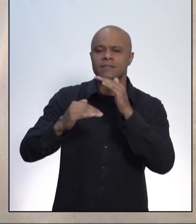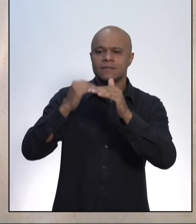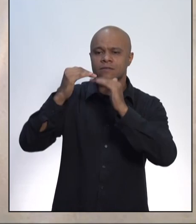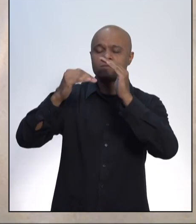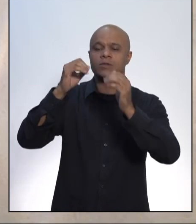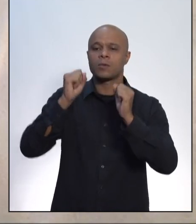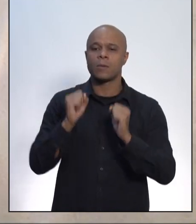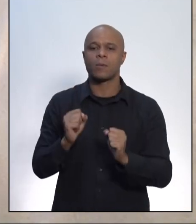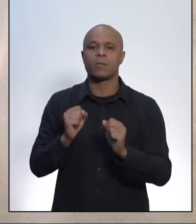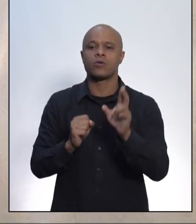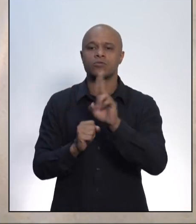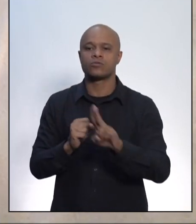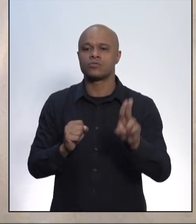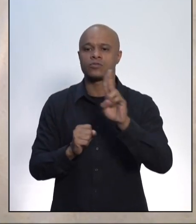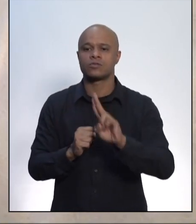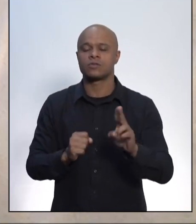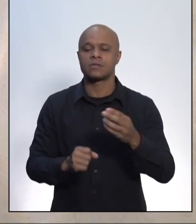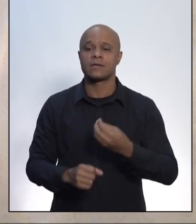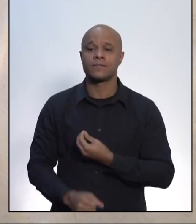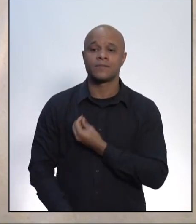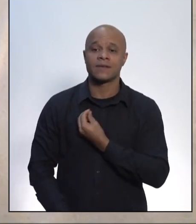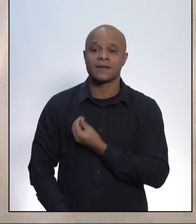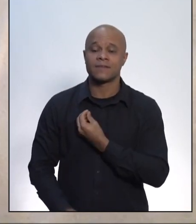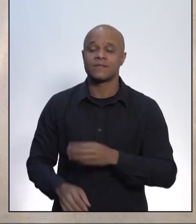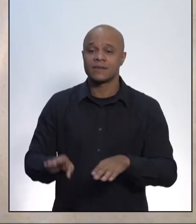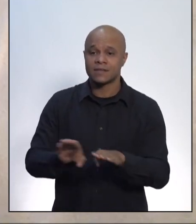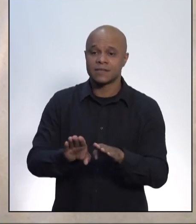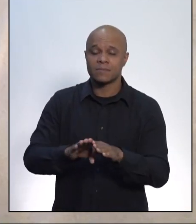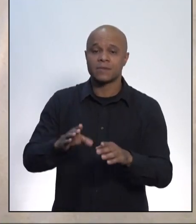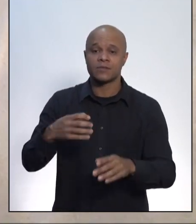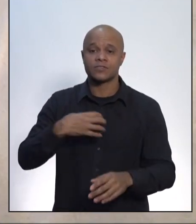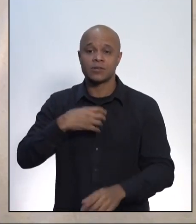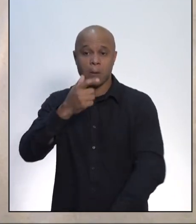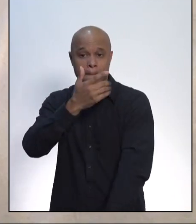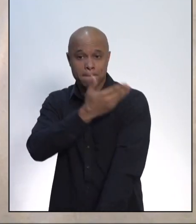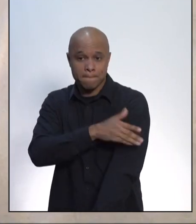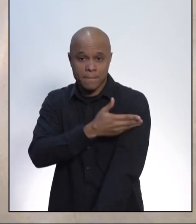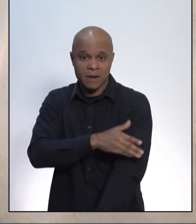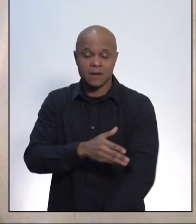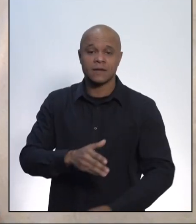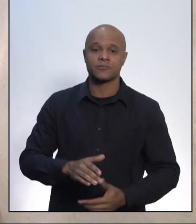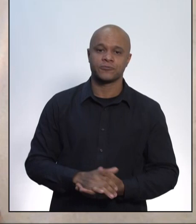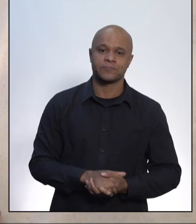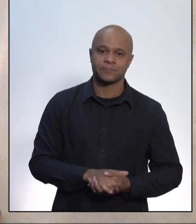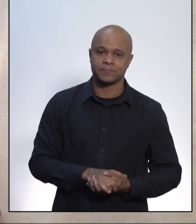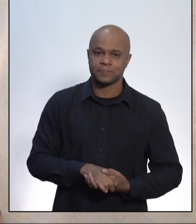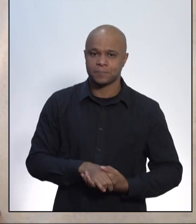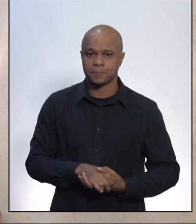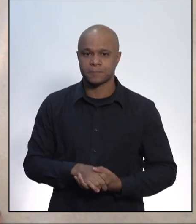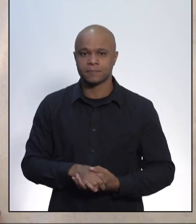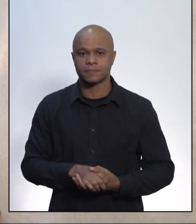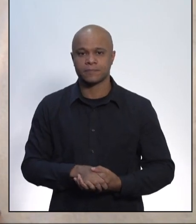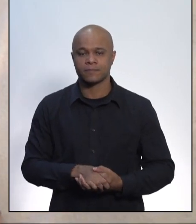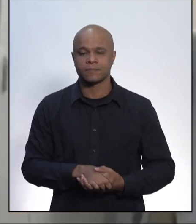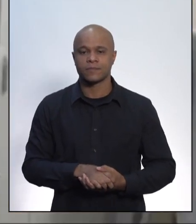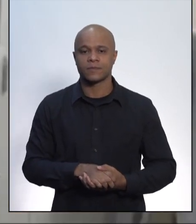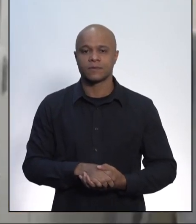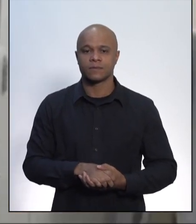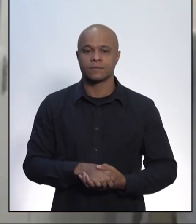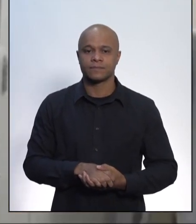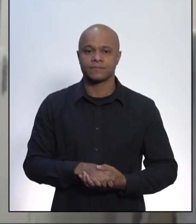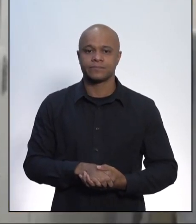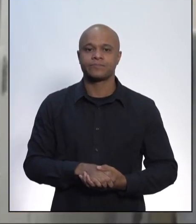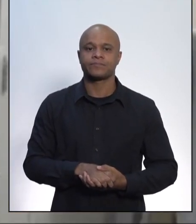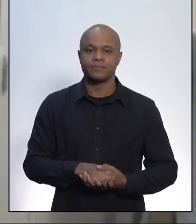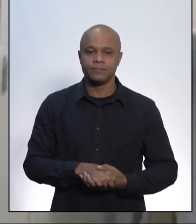sua vida, como de forma prática e entre outras coisas. Se você quiser complementar, Bruno, aí. Eu acho que